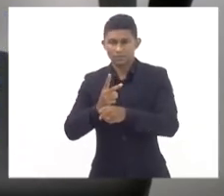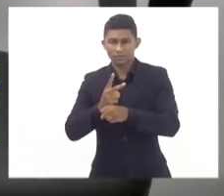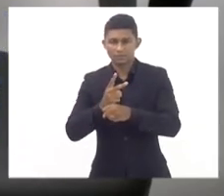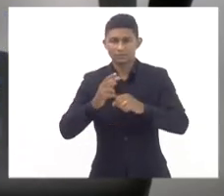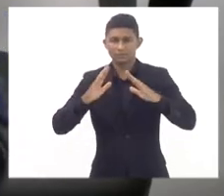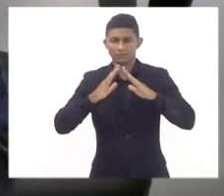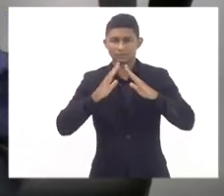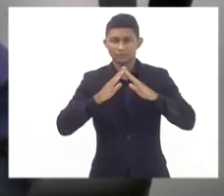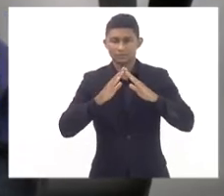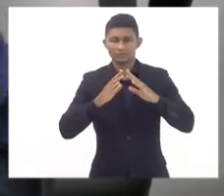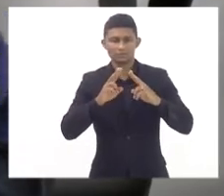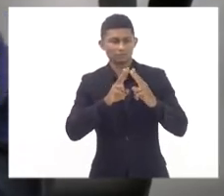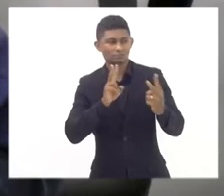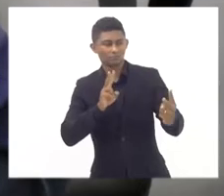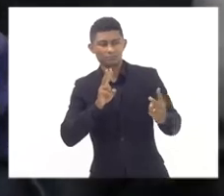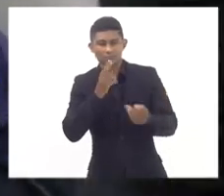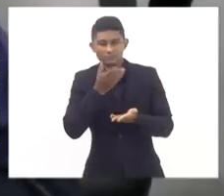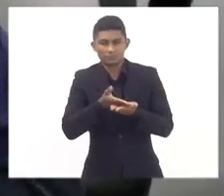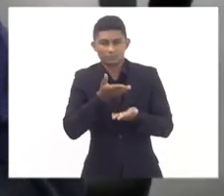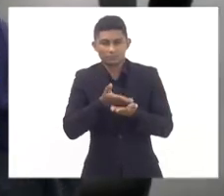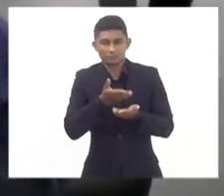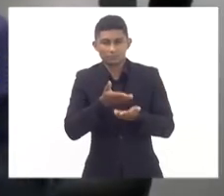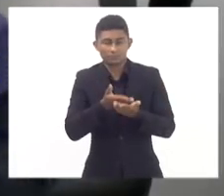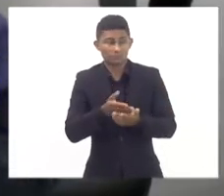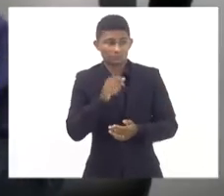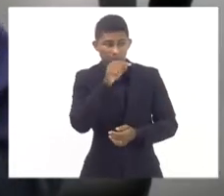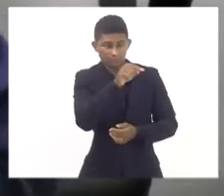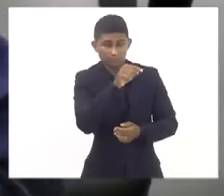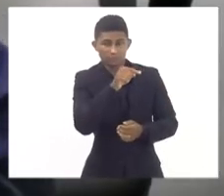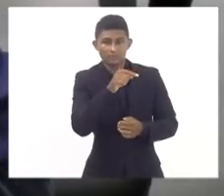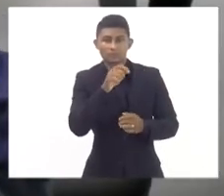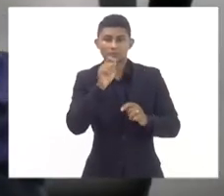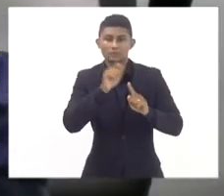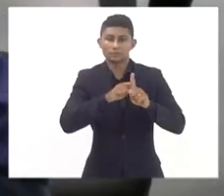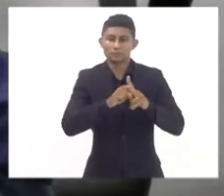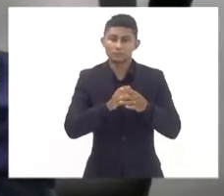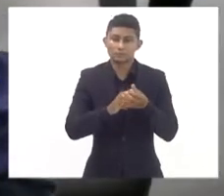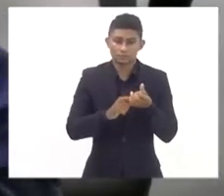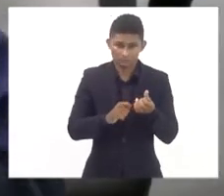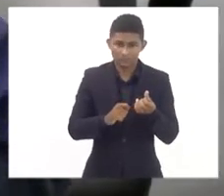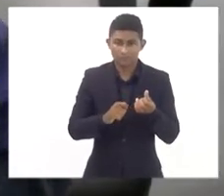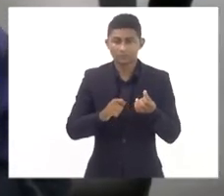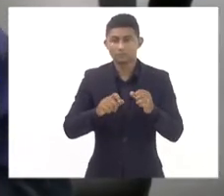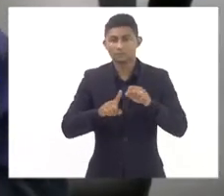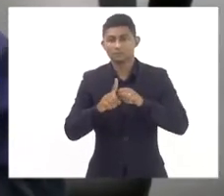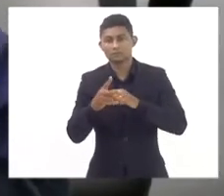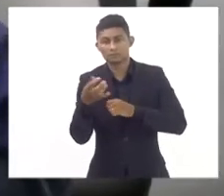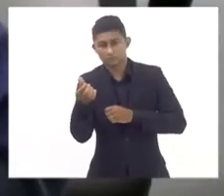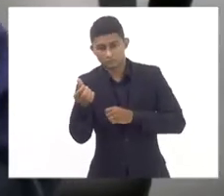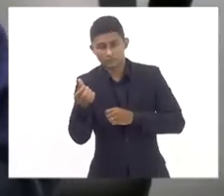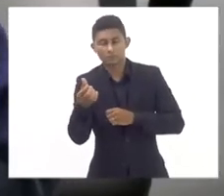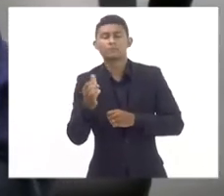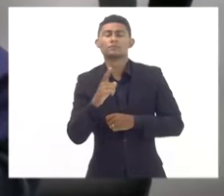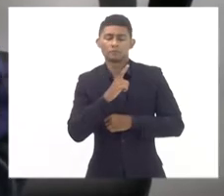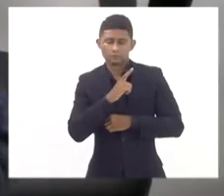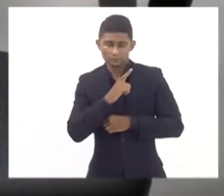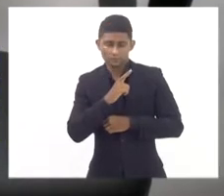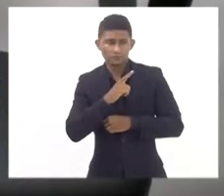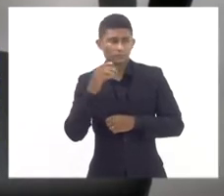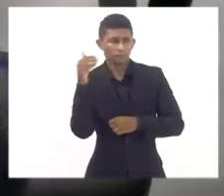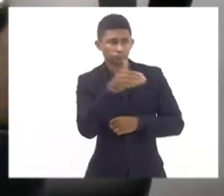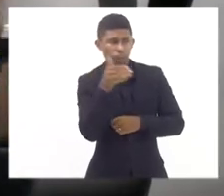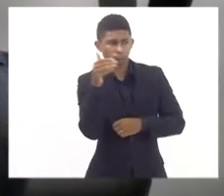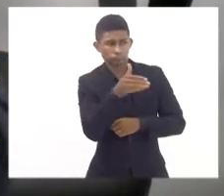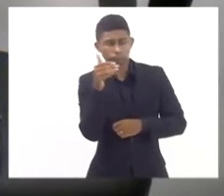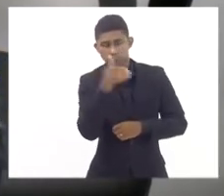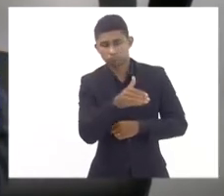o ingresso no CEFET ele se dá semestralmente. Então, nós tivemos 4 entradas de estudantes do subsequente, do concomitante, né? E